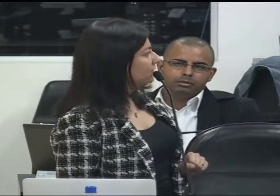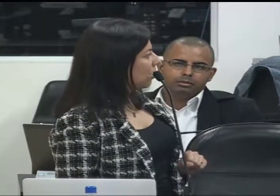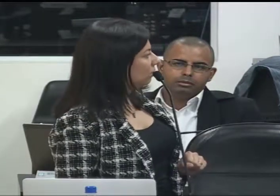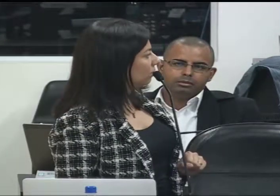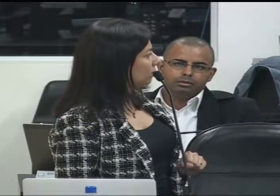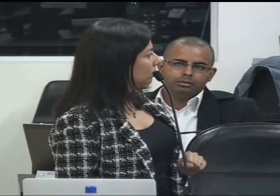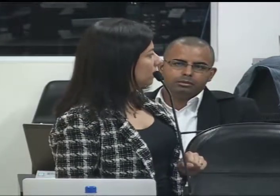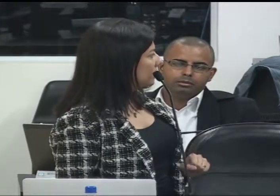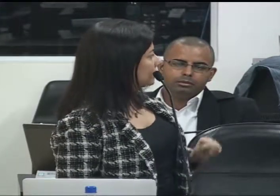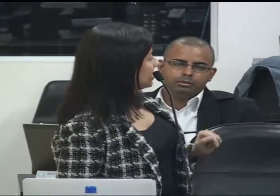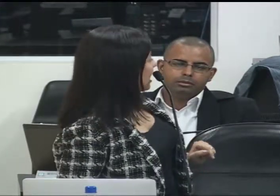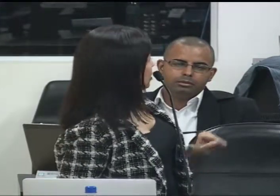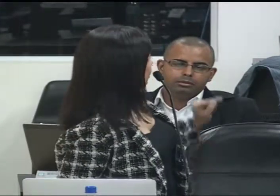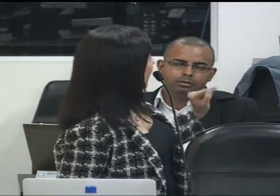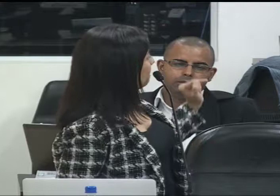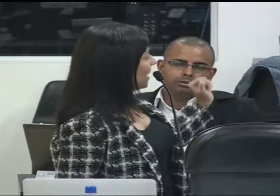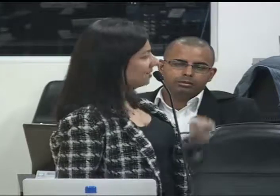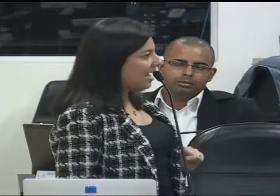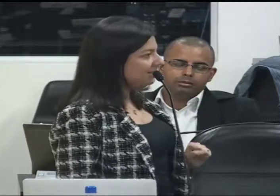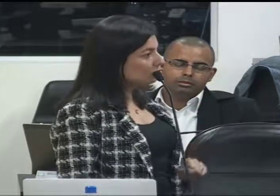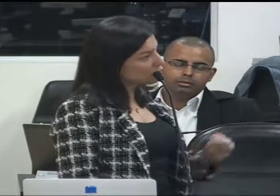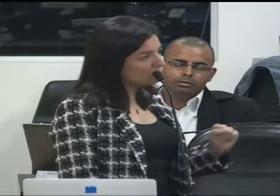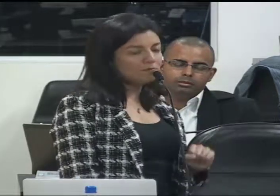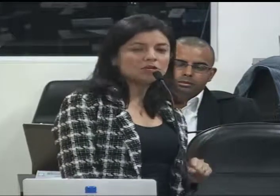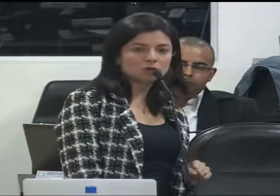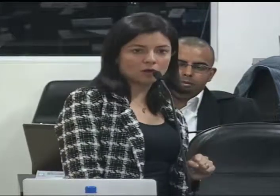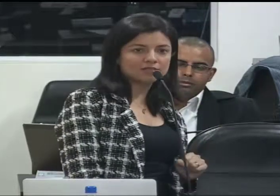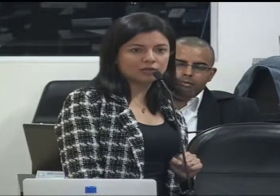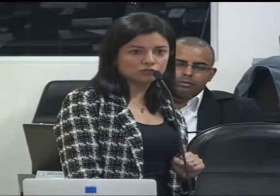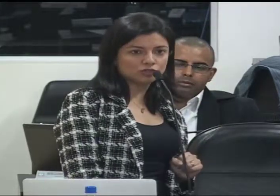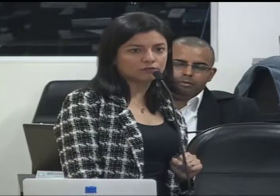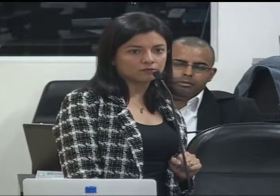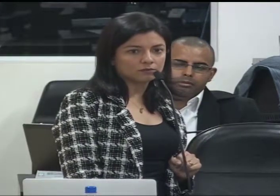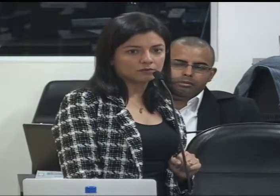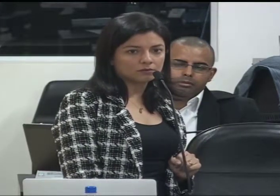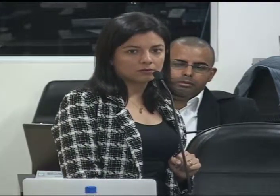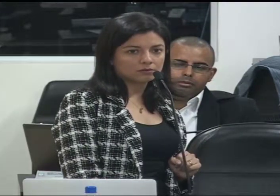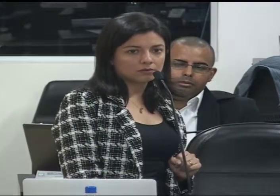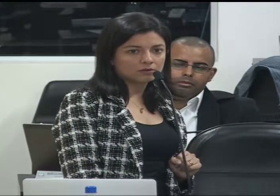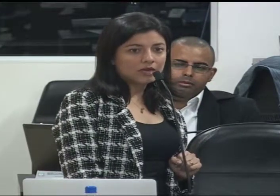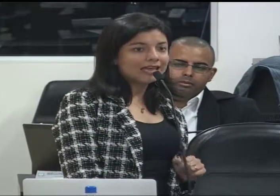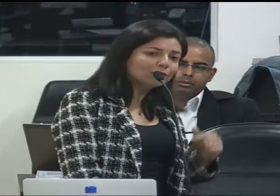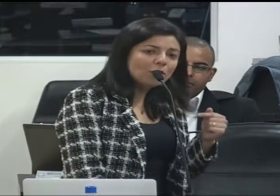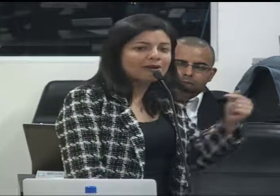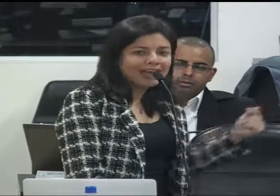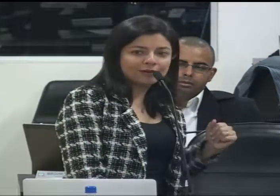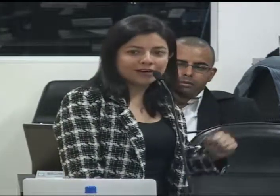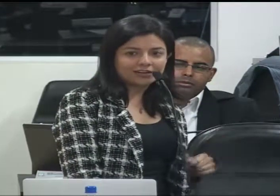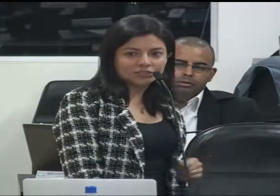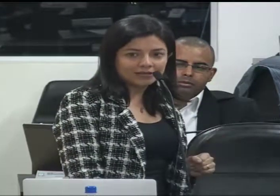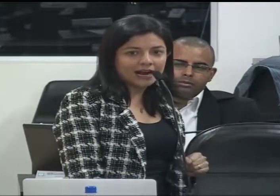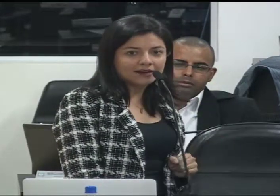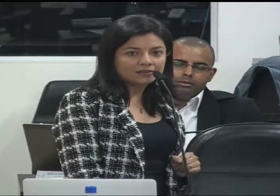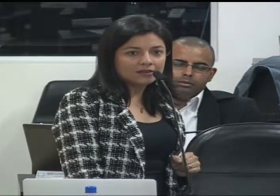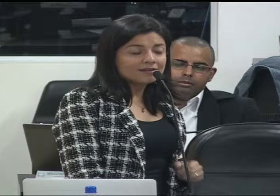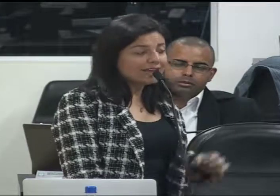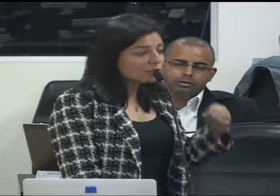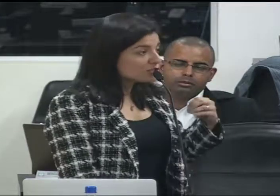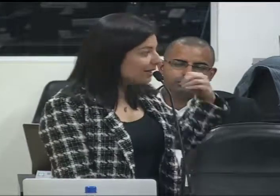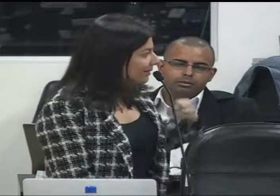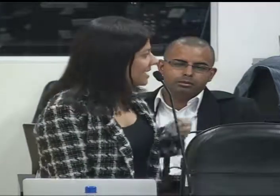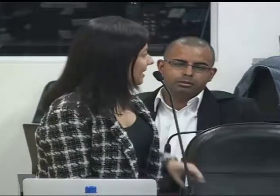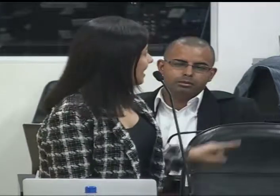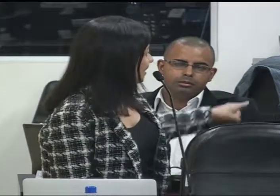aqui estão sejam dependentes ou submissos ao executivo. Eu não quero acreditar.